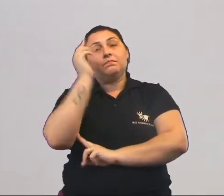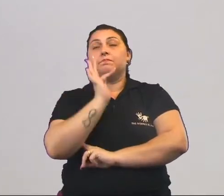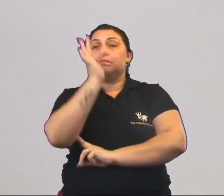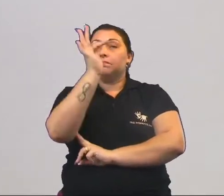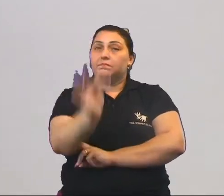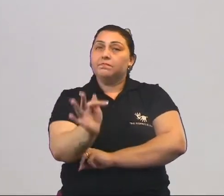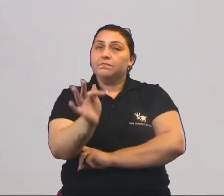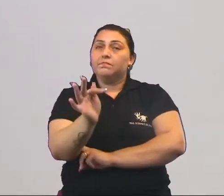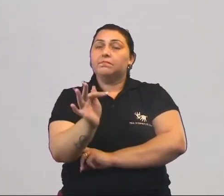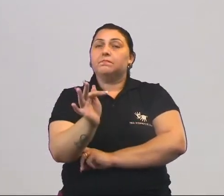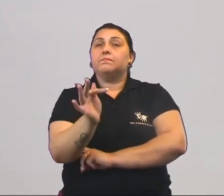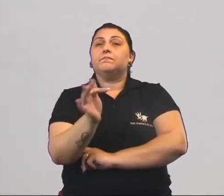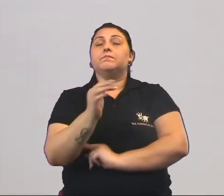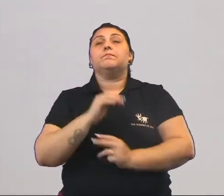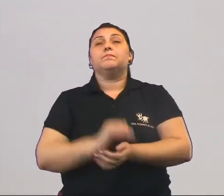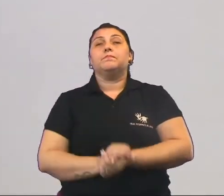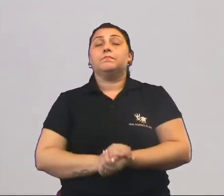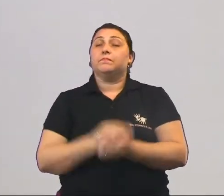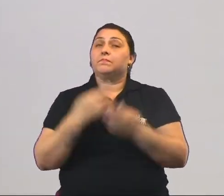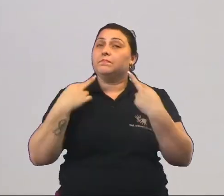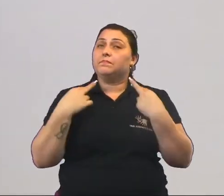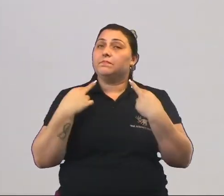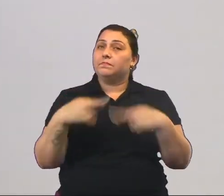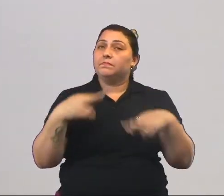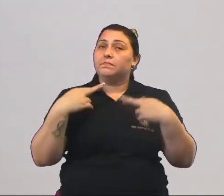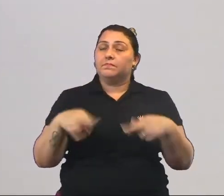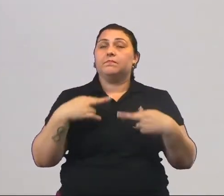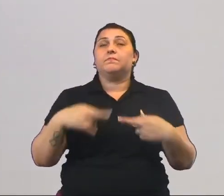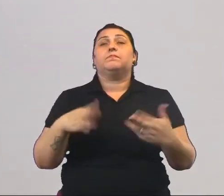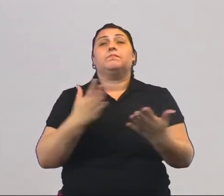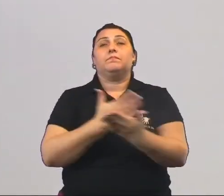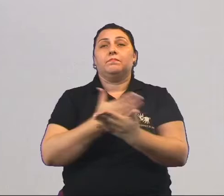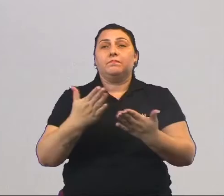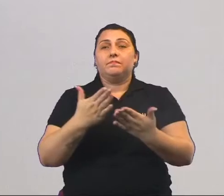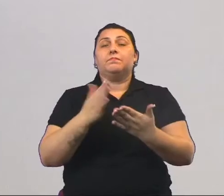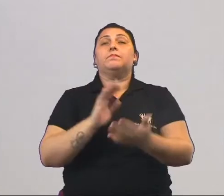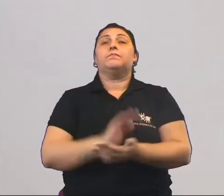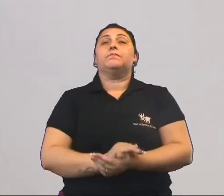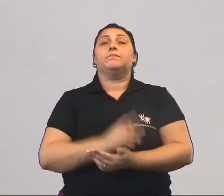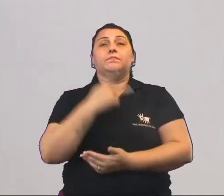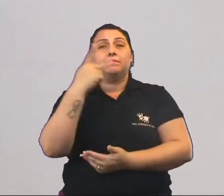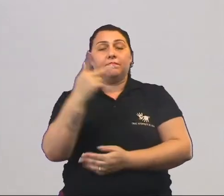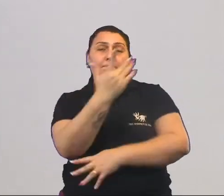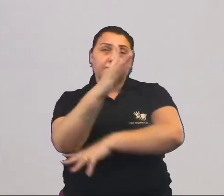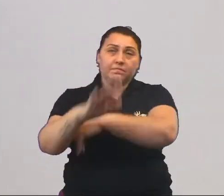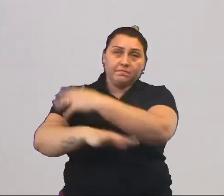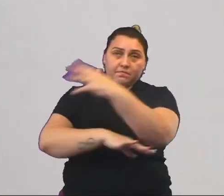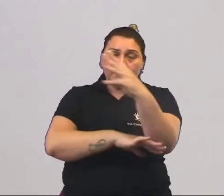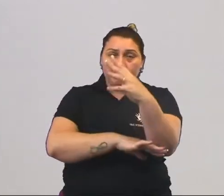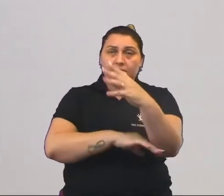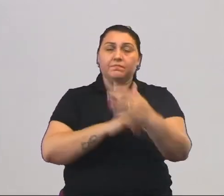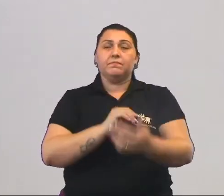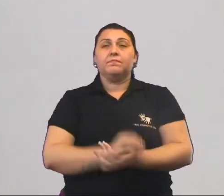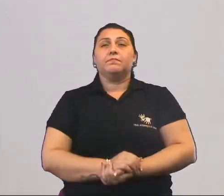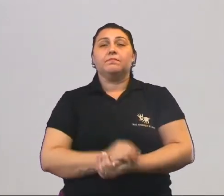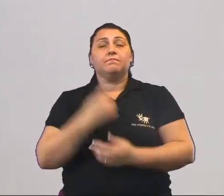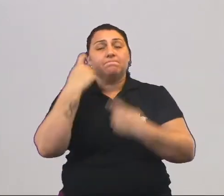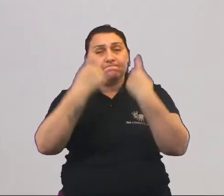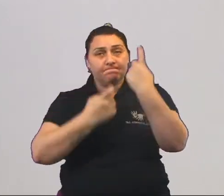gerações, sem agredir o meio ambiente? Então, as críticas estão em cima disto. Porque quando se fala em meio ambiente, há sim